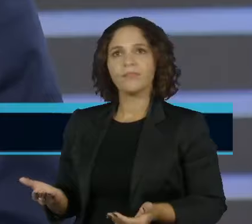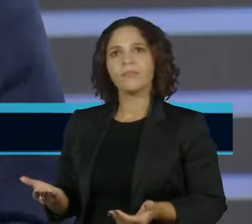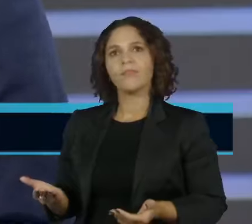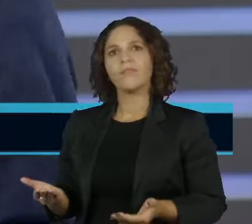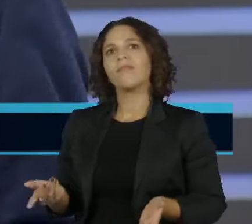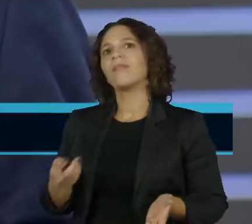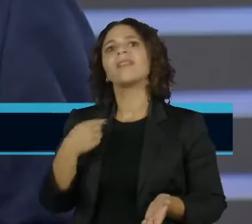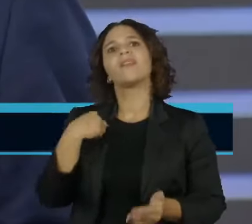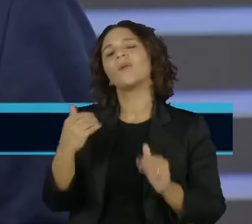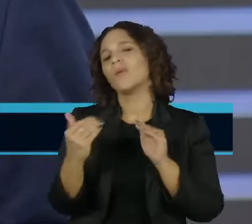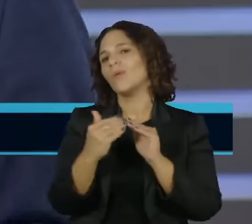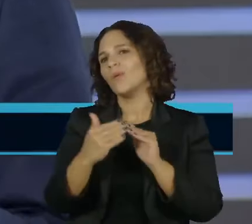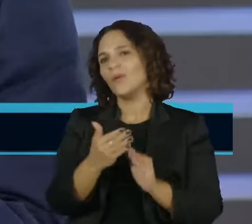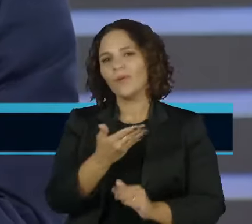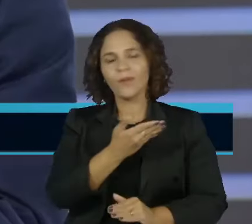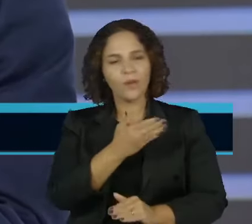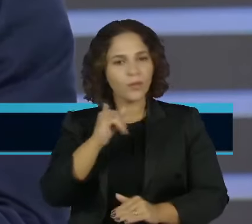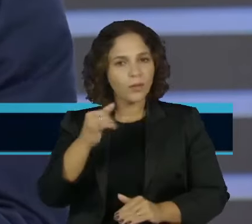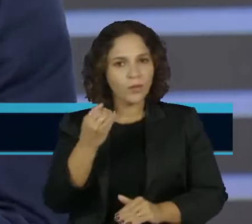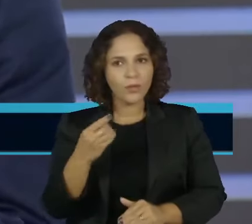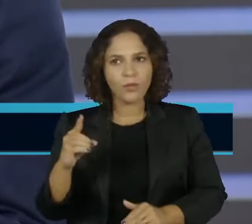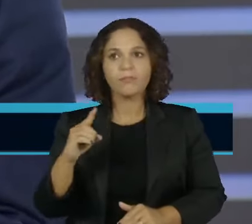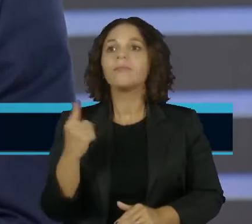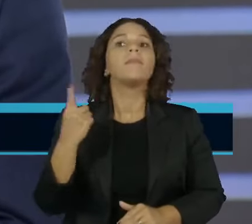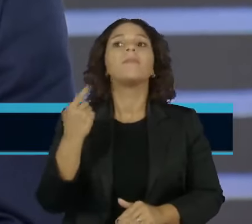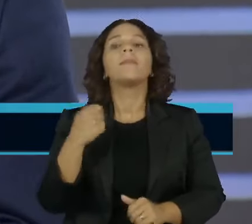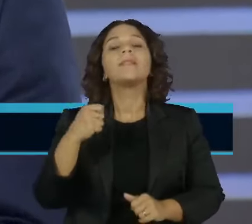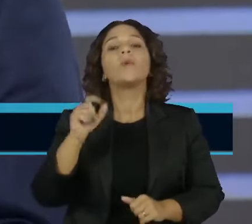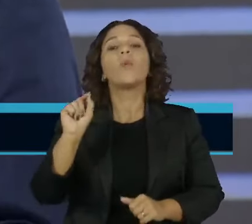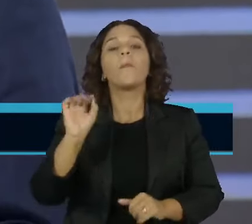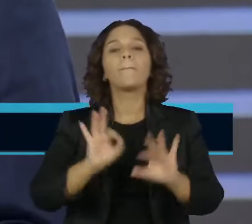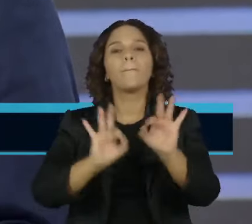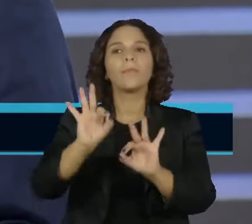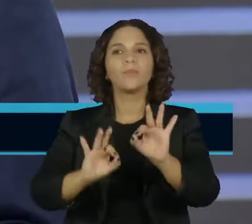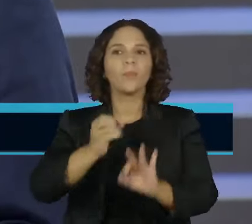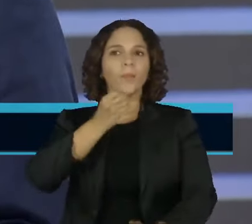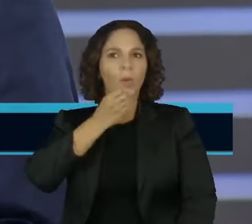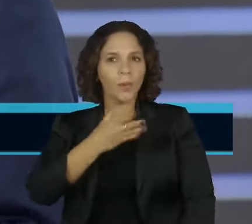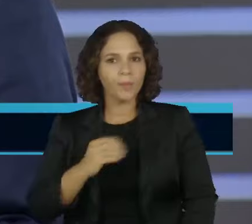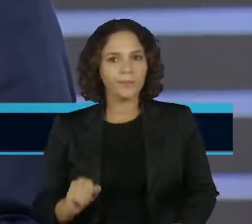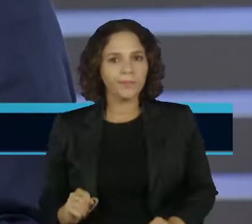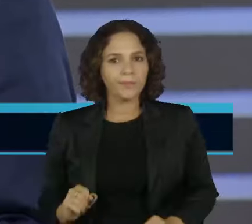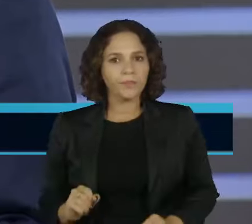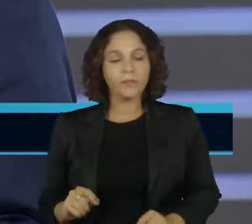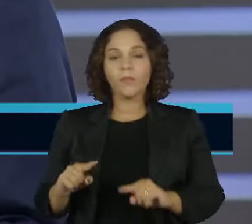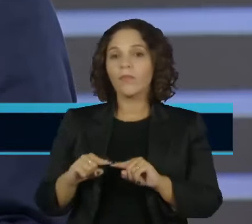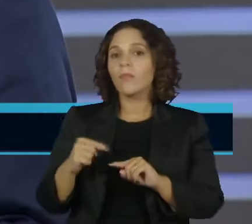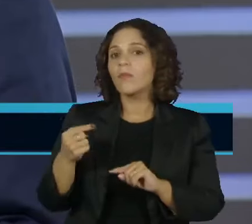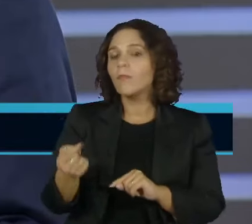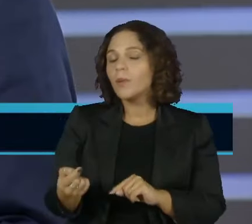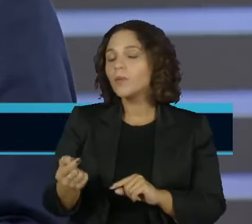eu concordo inteiramente com o João. Primeiro, um bom projeto, não é isso? Segundo...